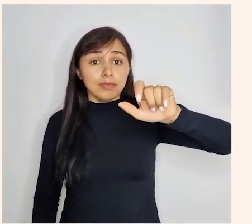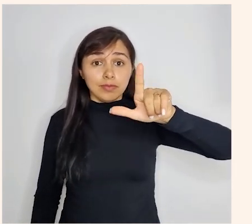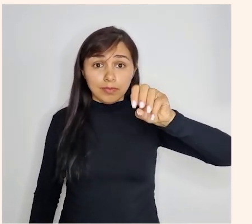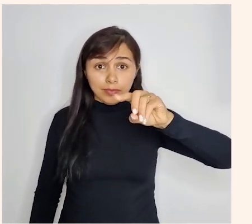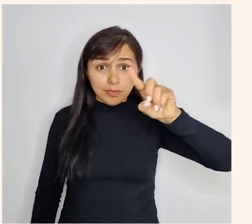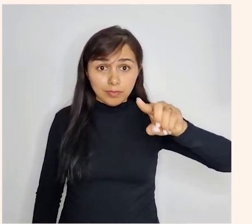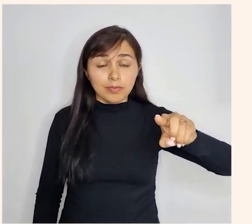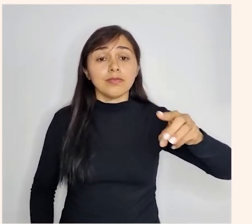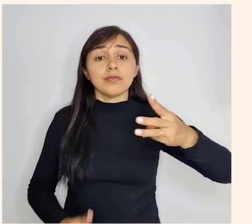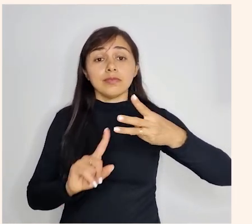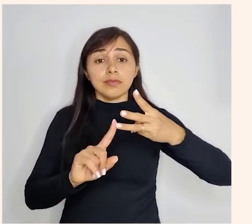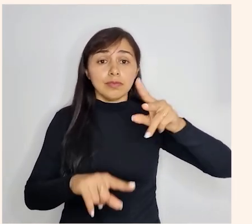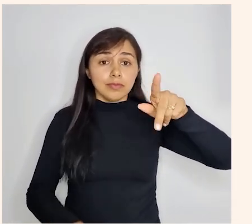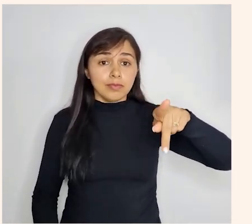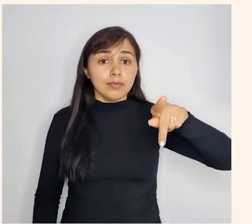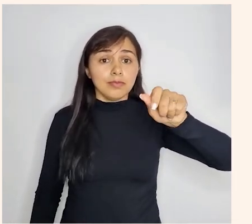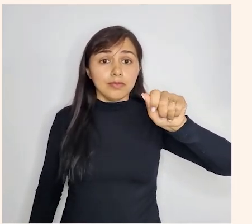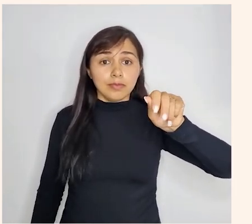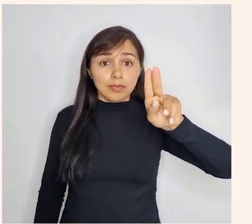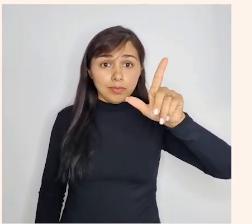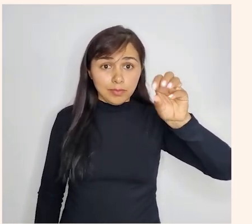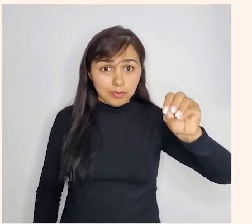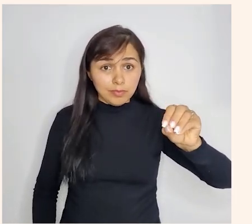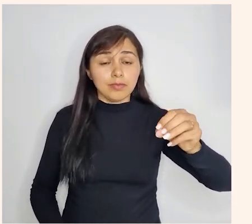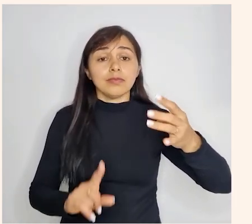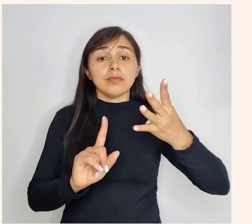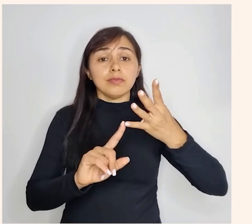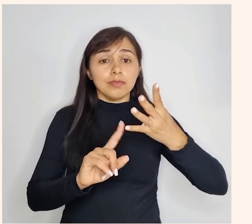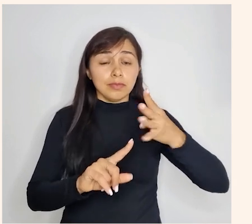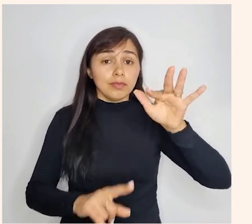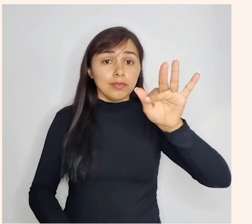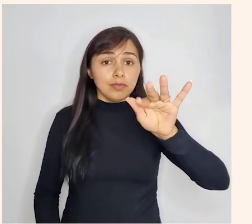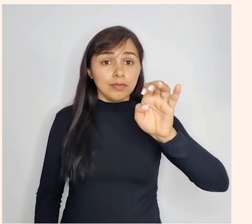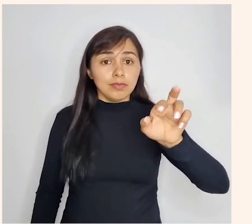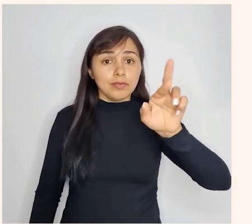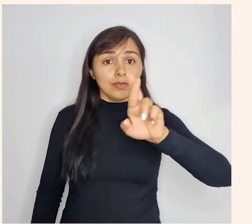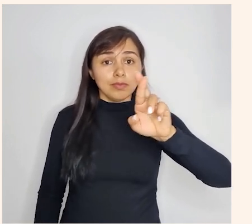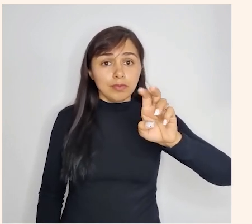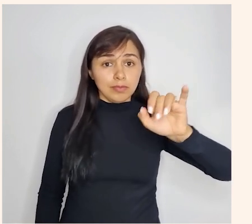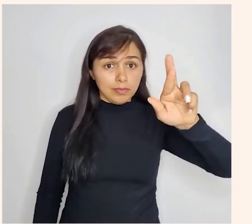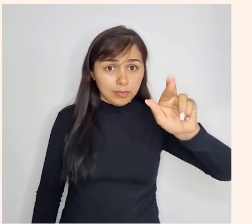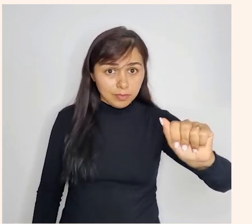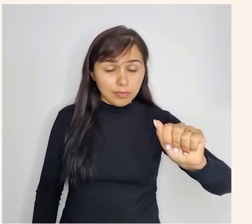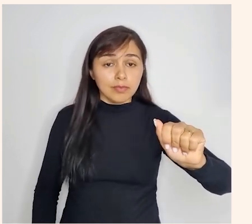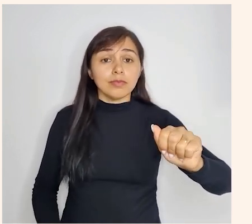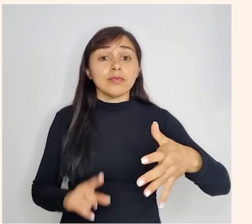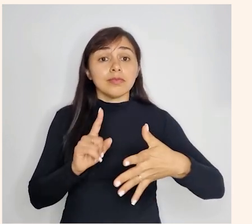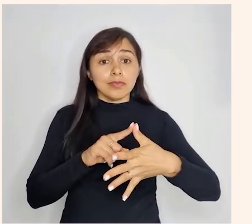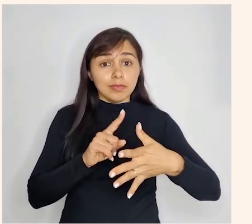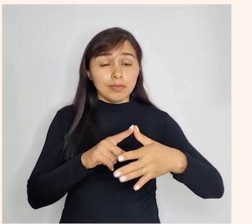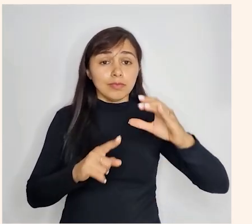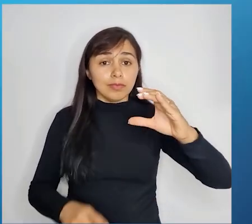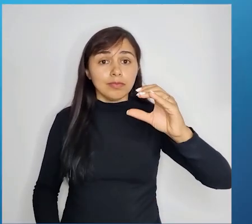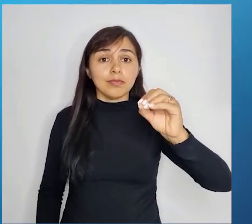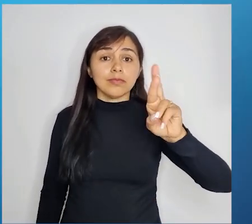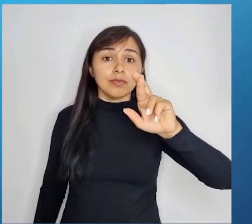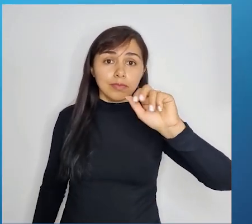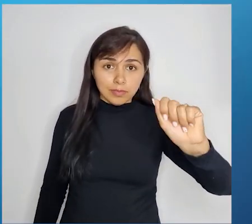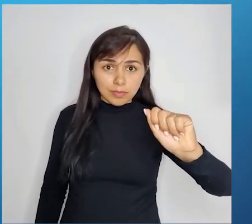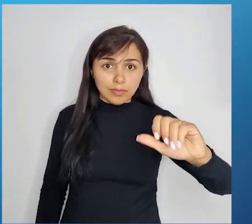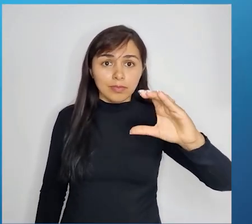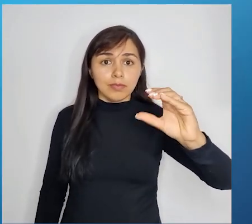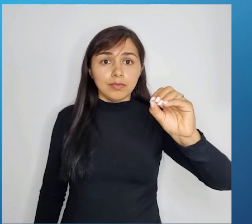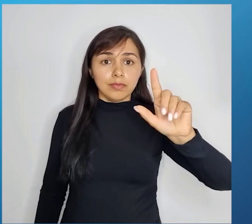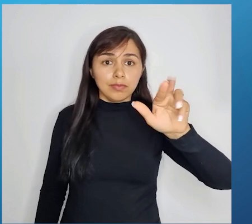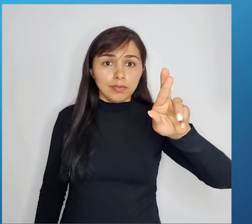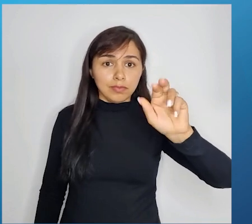Leminski, Ferreira Goulart, Adélia Prado, Cora Coralina, Dalton Trevisan, entre muitos outros. Agora